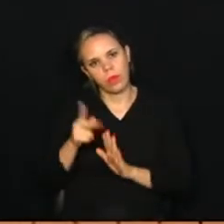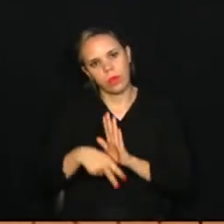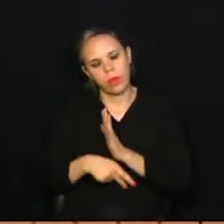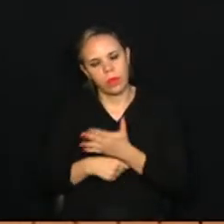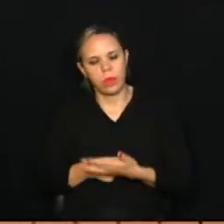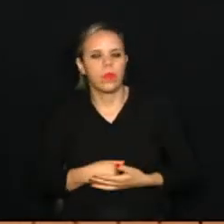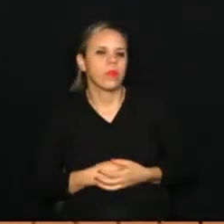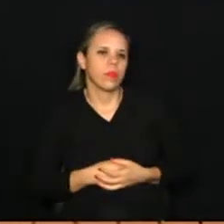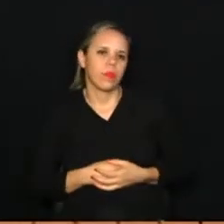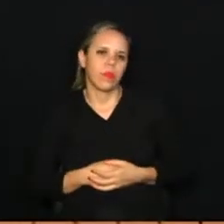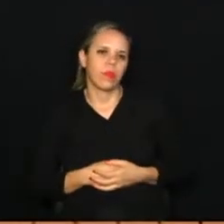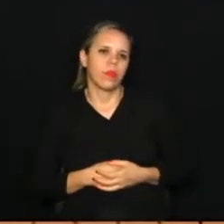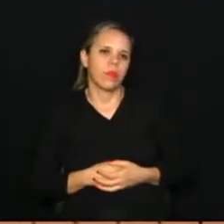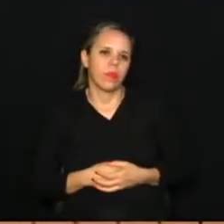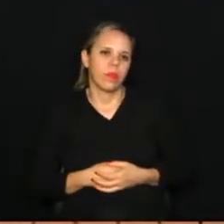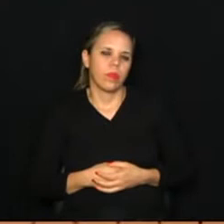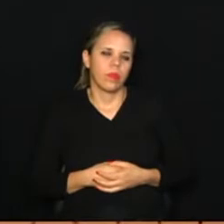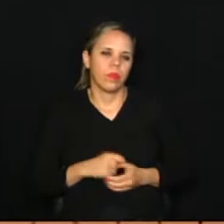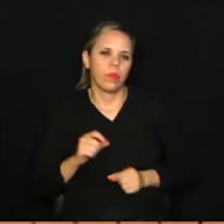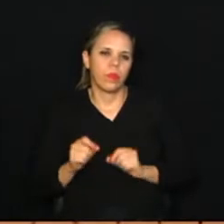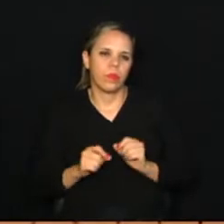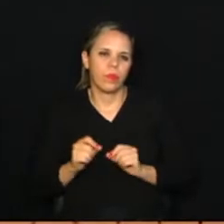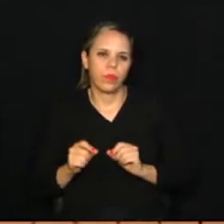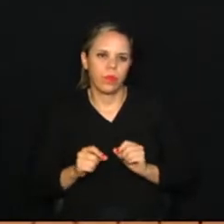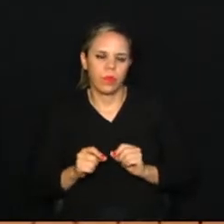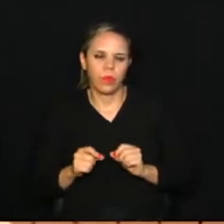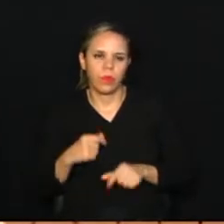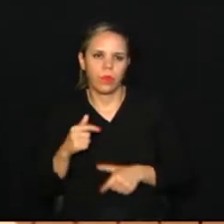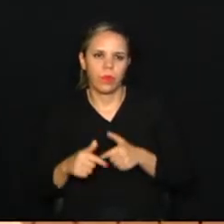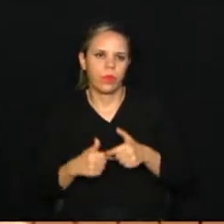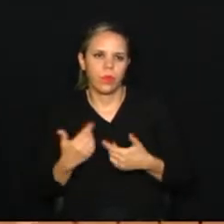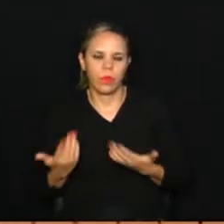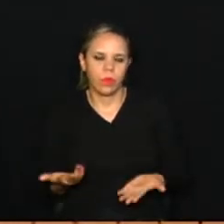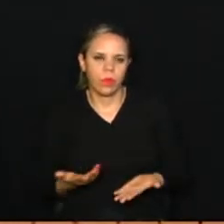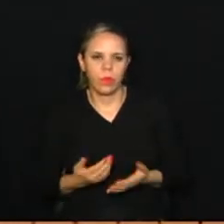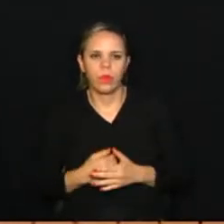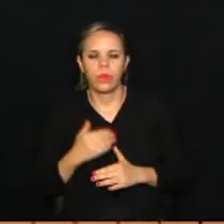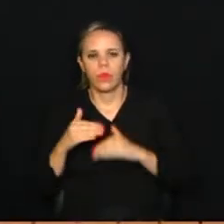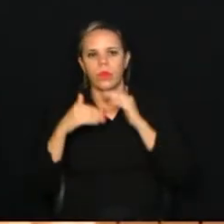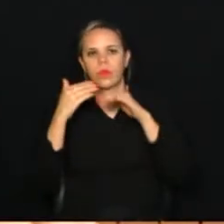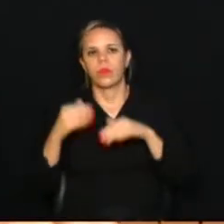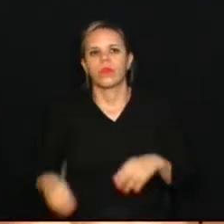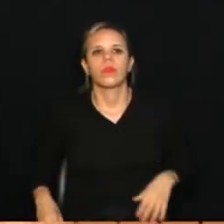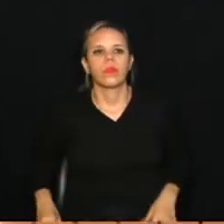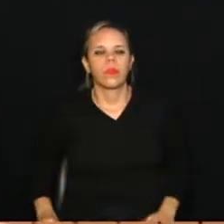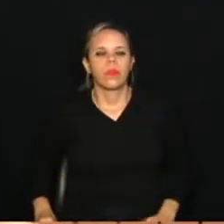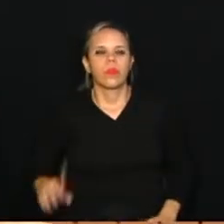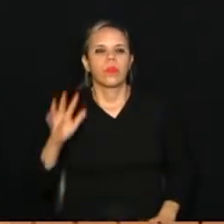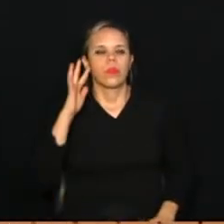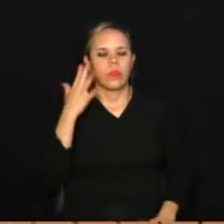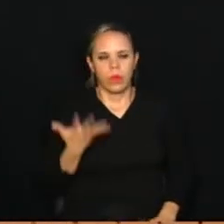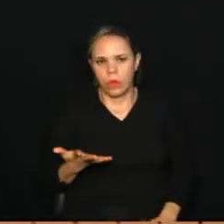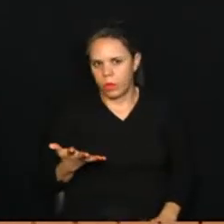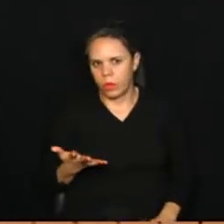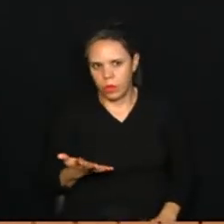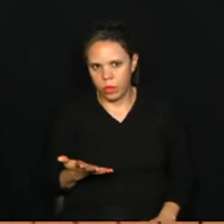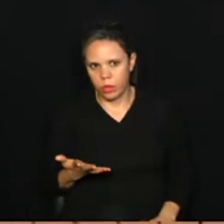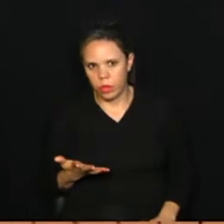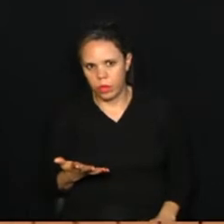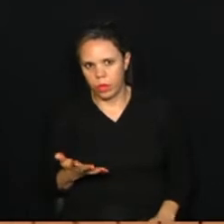projetos para que os trabalhos de desenvolvimento de soluções